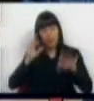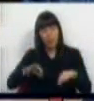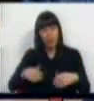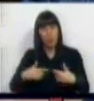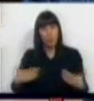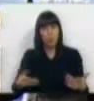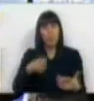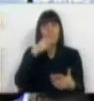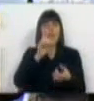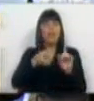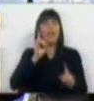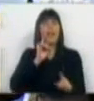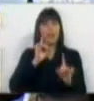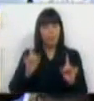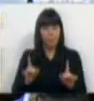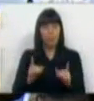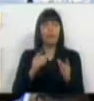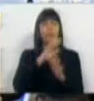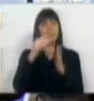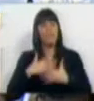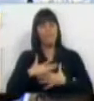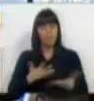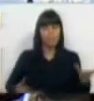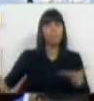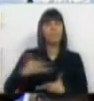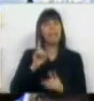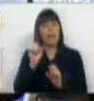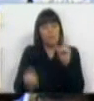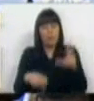Mas concluo frisando aquilo que é importante, que é congregar as vontades para a